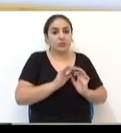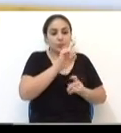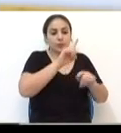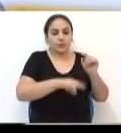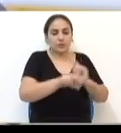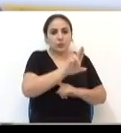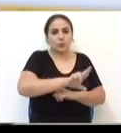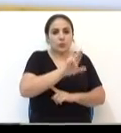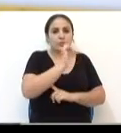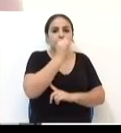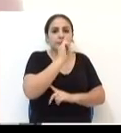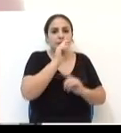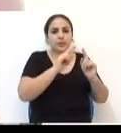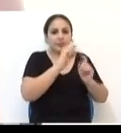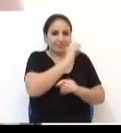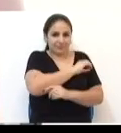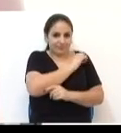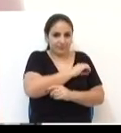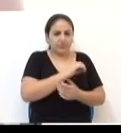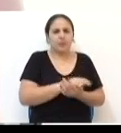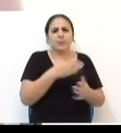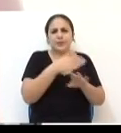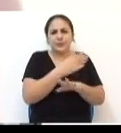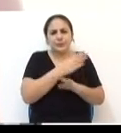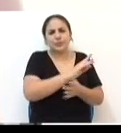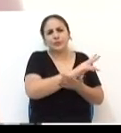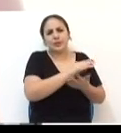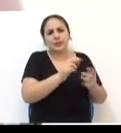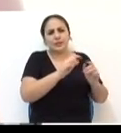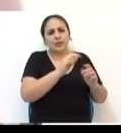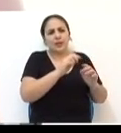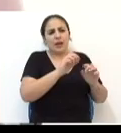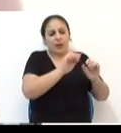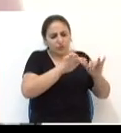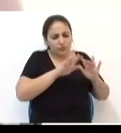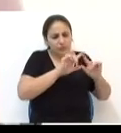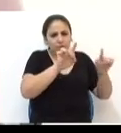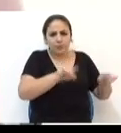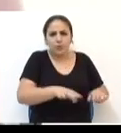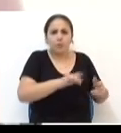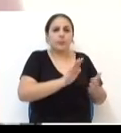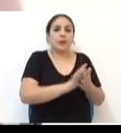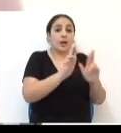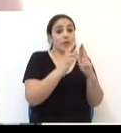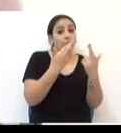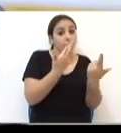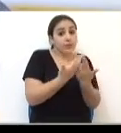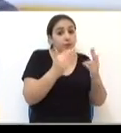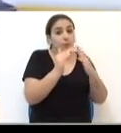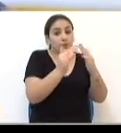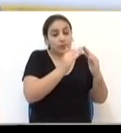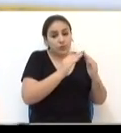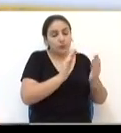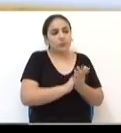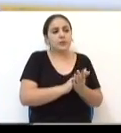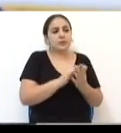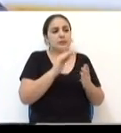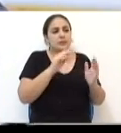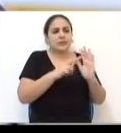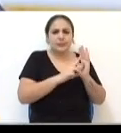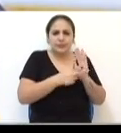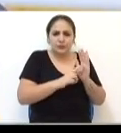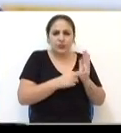alcoólica. Participamos de diversas audiências públicas, reuniões com os moradores, síndicos, Ministério